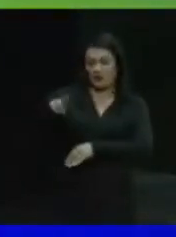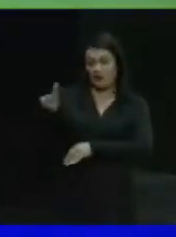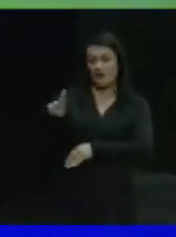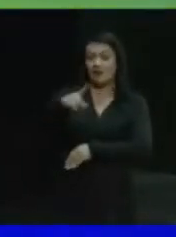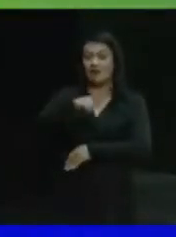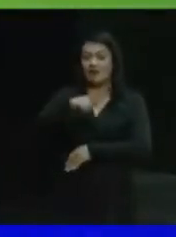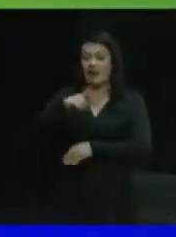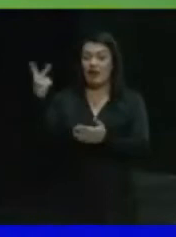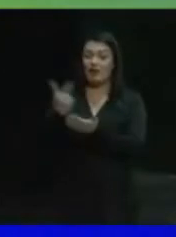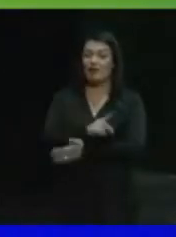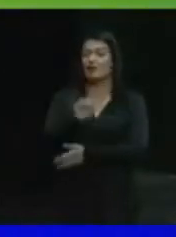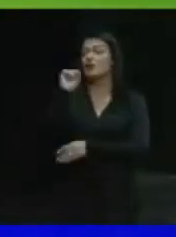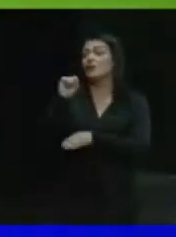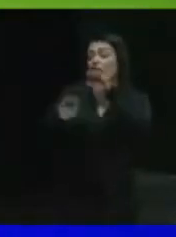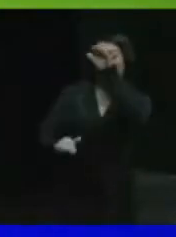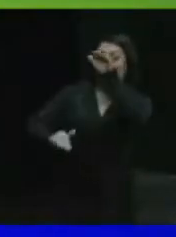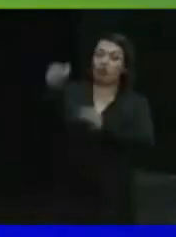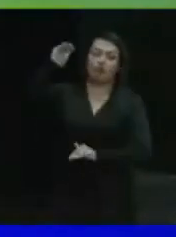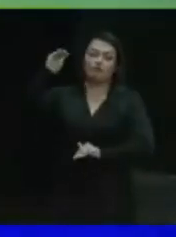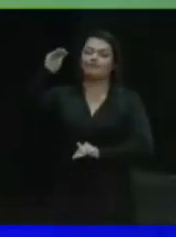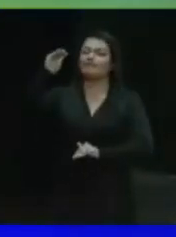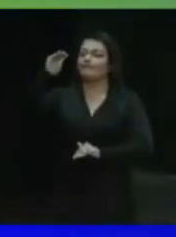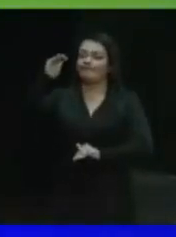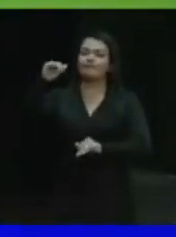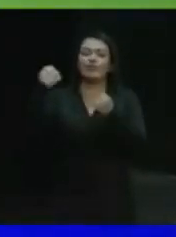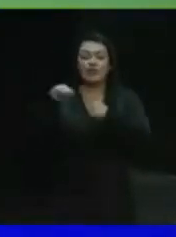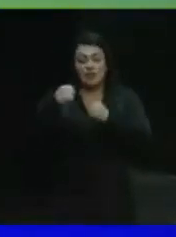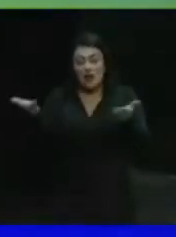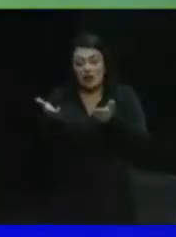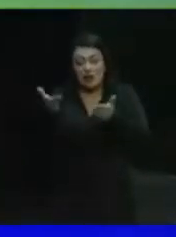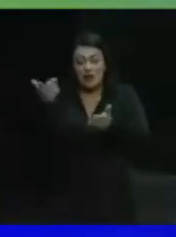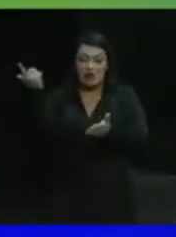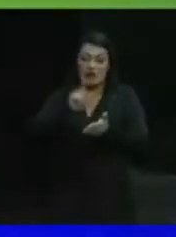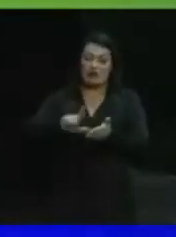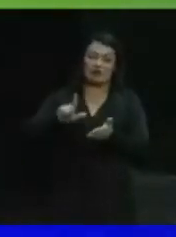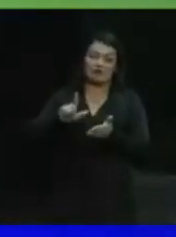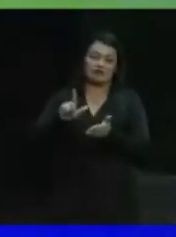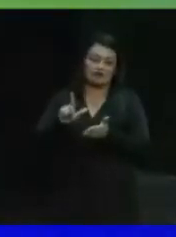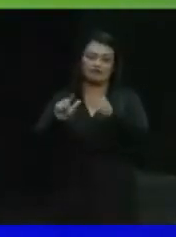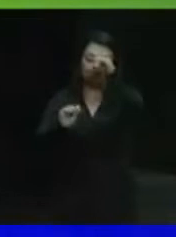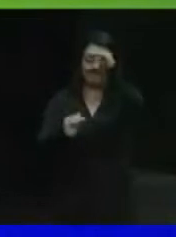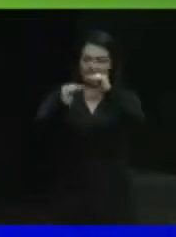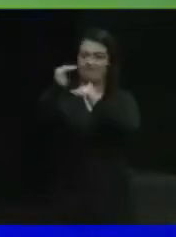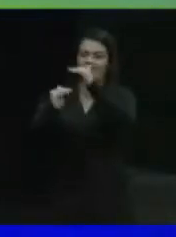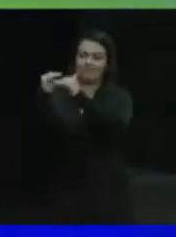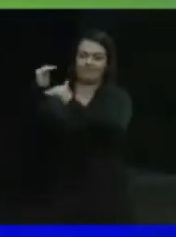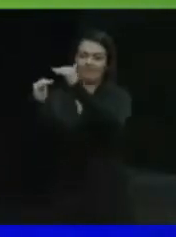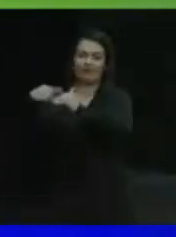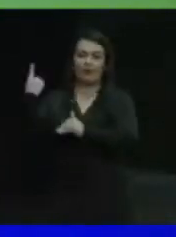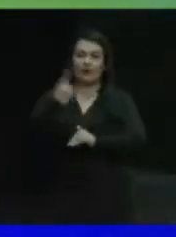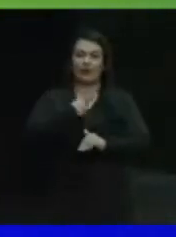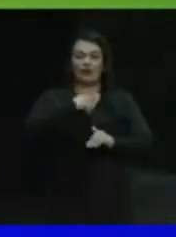grandes desigualdades econômicas sejam superadas. Uma das prioridades do nosso